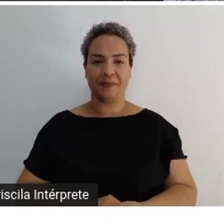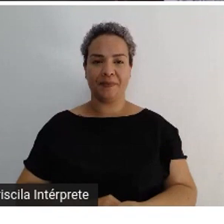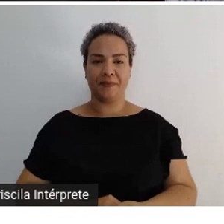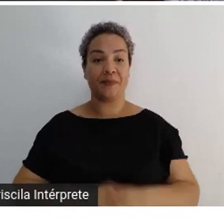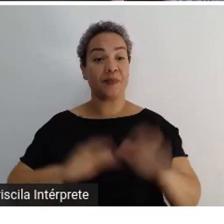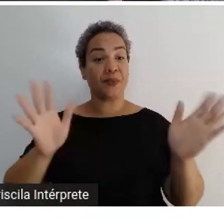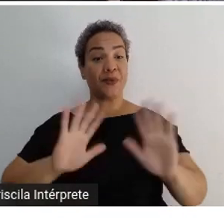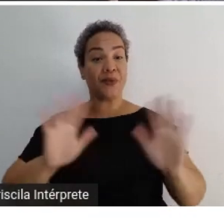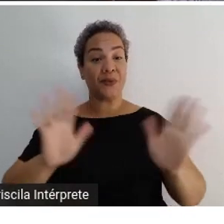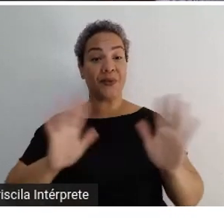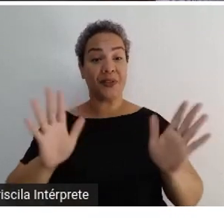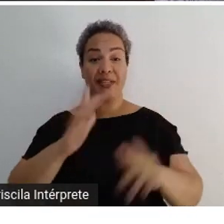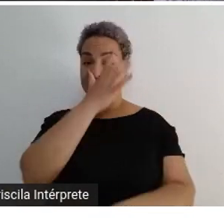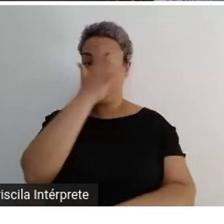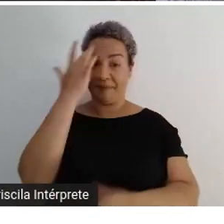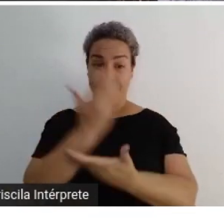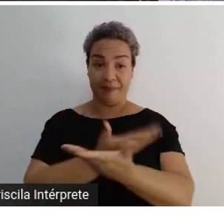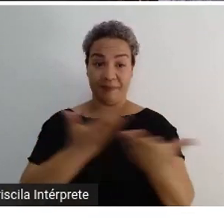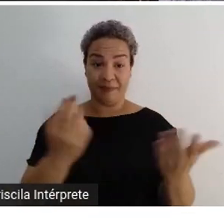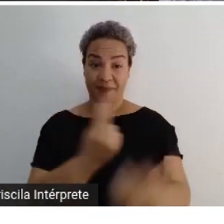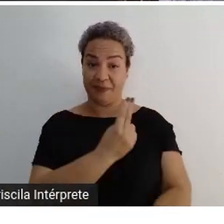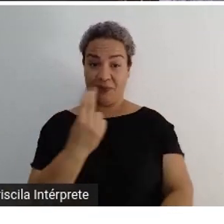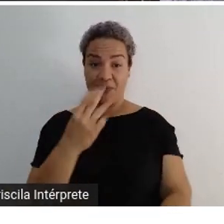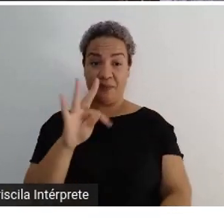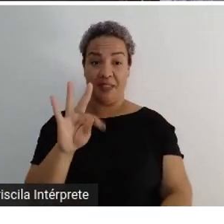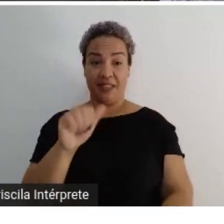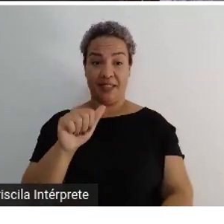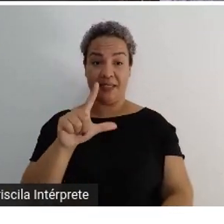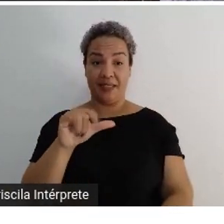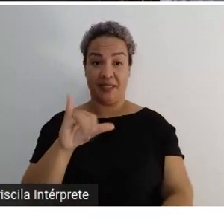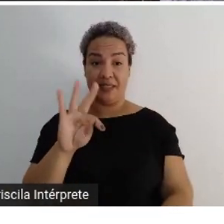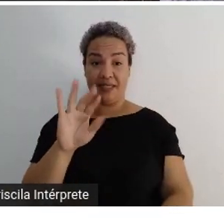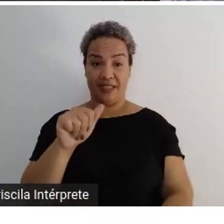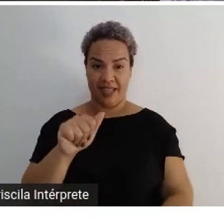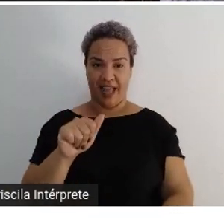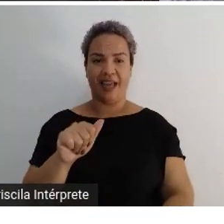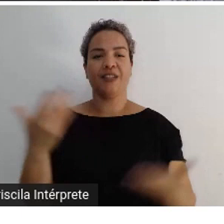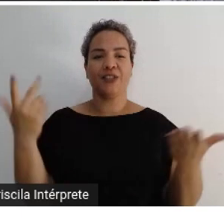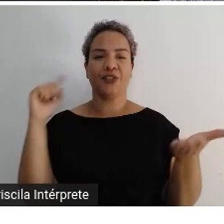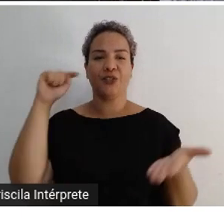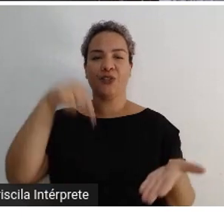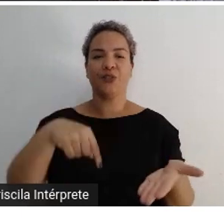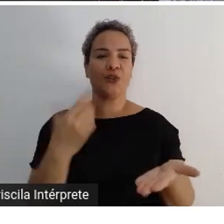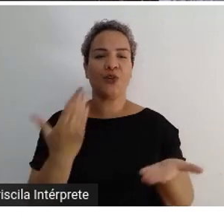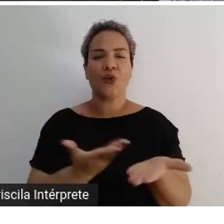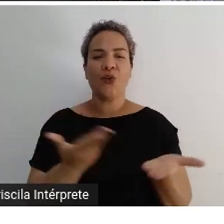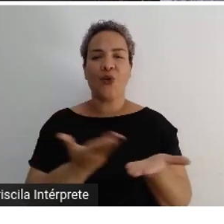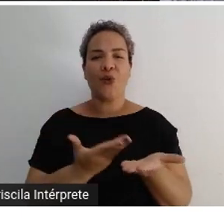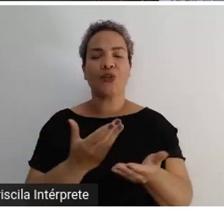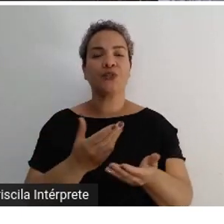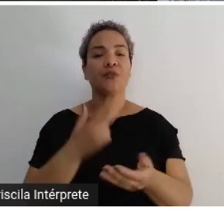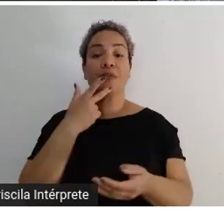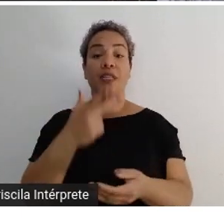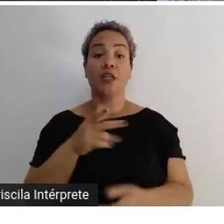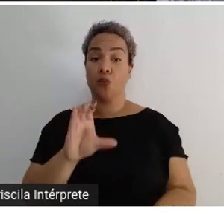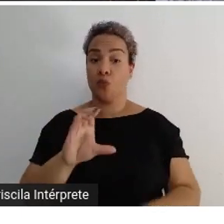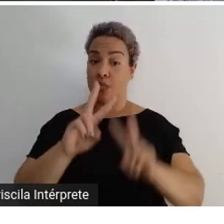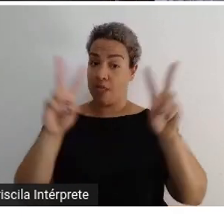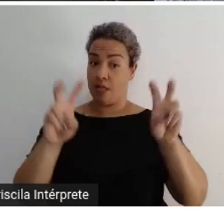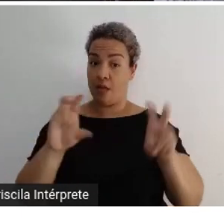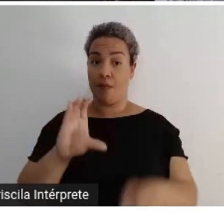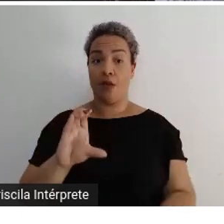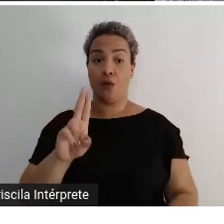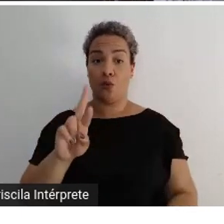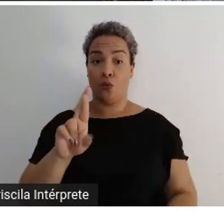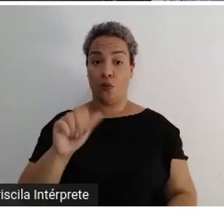Olá, pessoal. Bom, então meu nome é Thalita. Eu hoje vim aqui falar sobre a curadoria, né, em assistentes